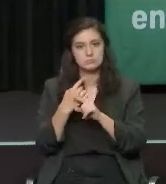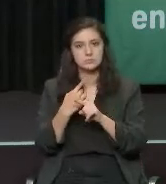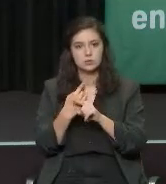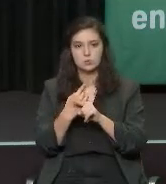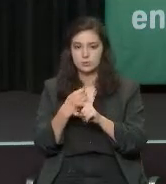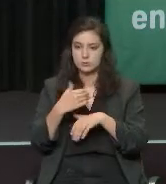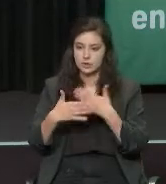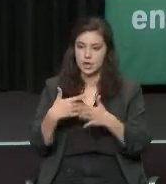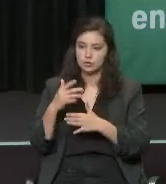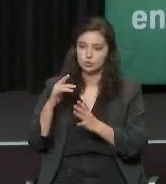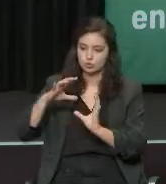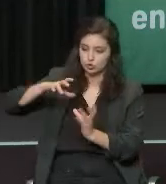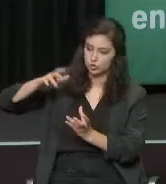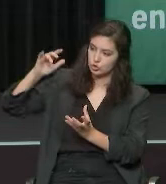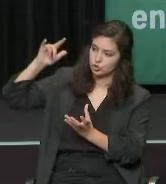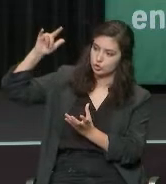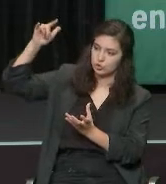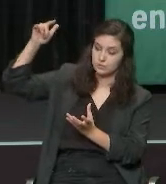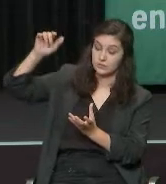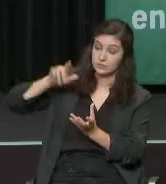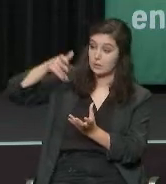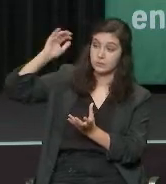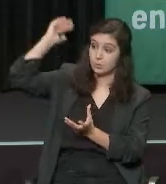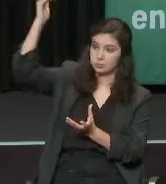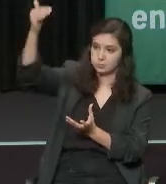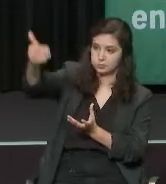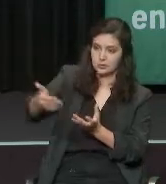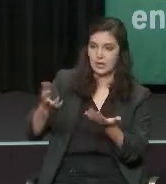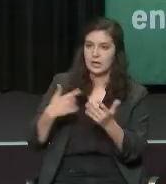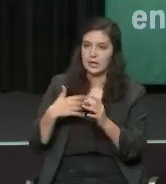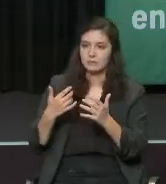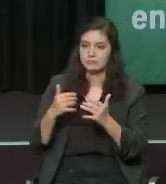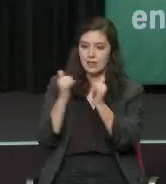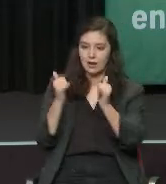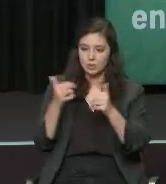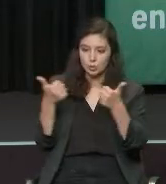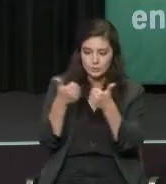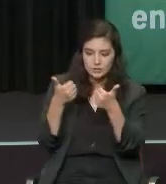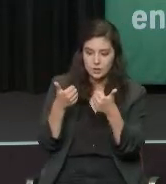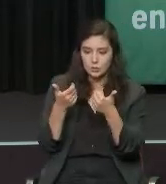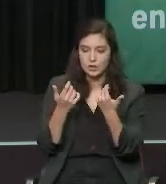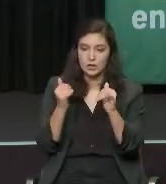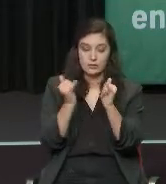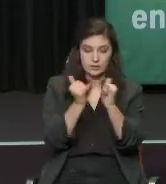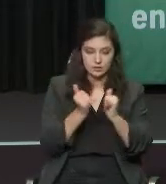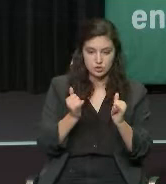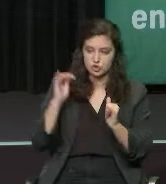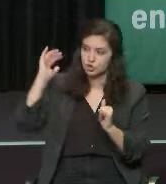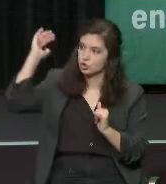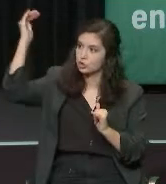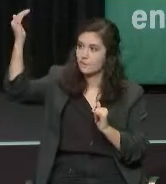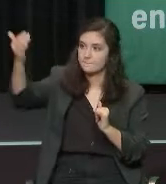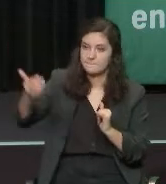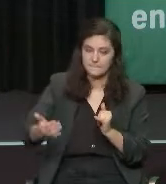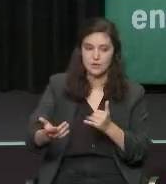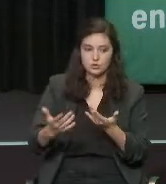das Nações Unidas para a Agência Espacial lançou uma competição internacional entre